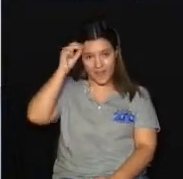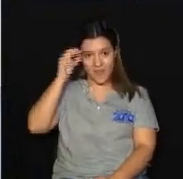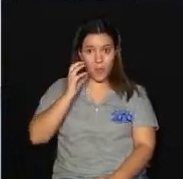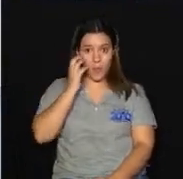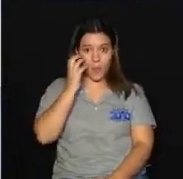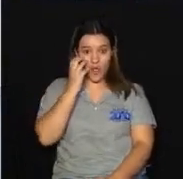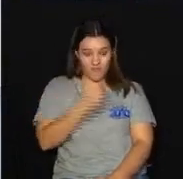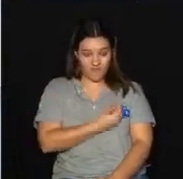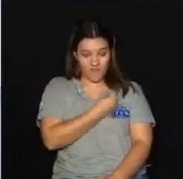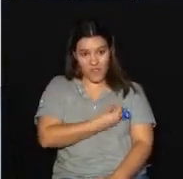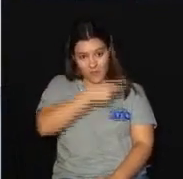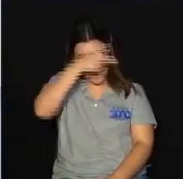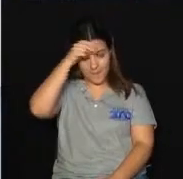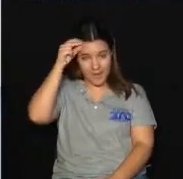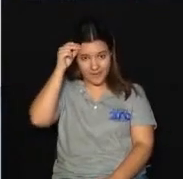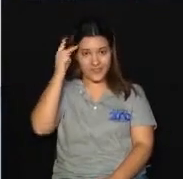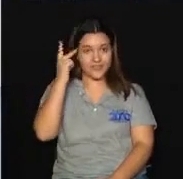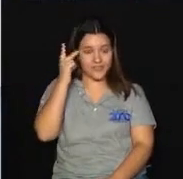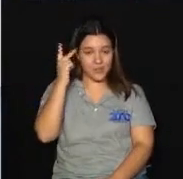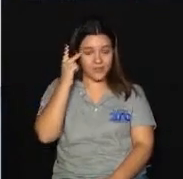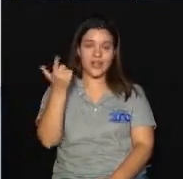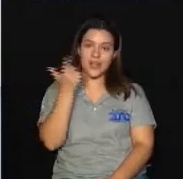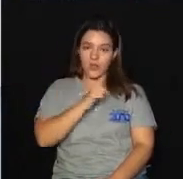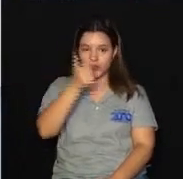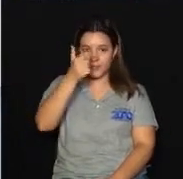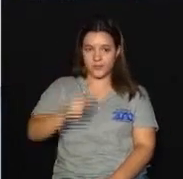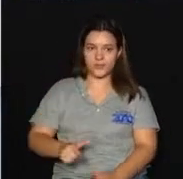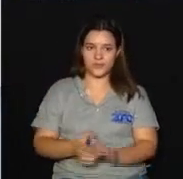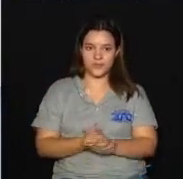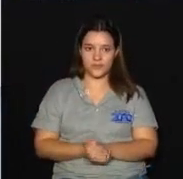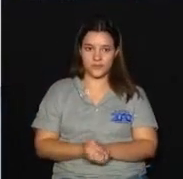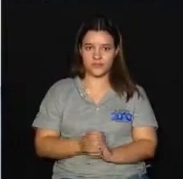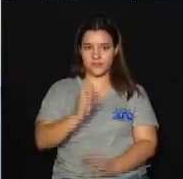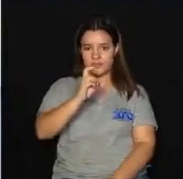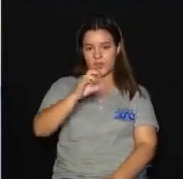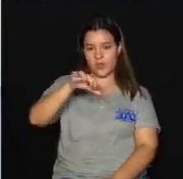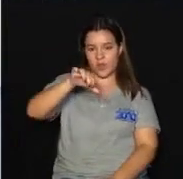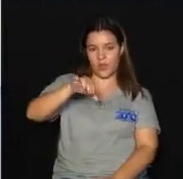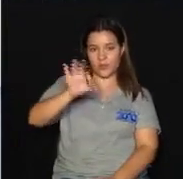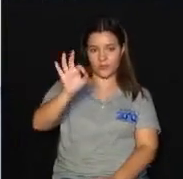cidade de São Paulo. Ele está com